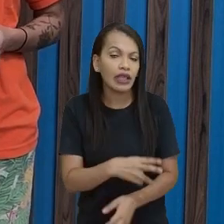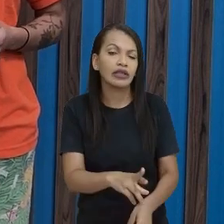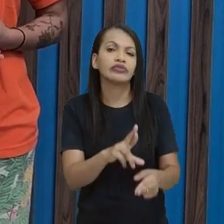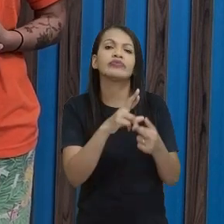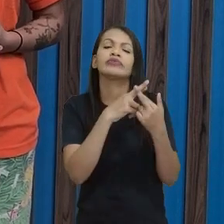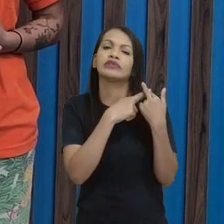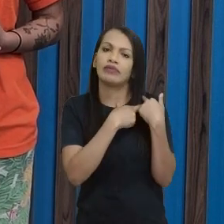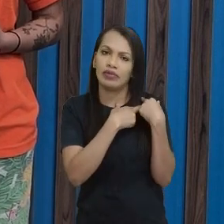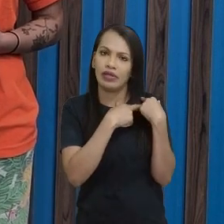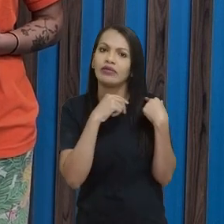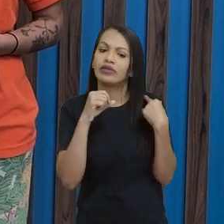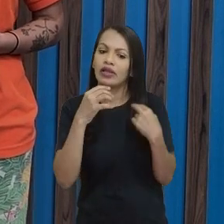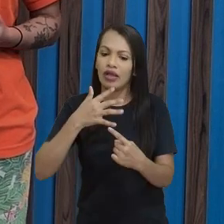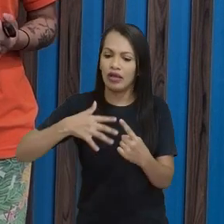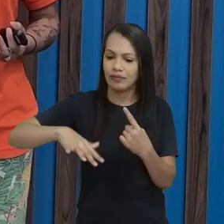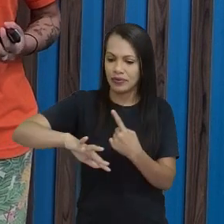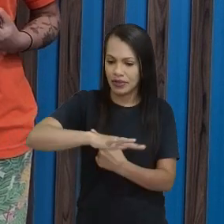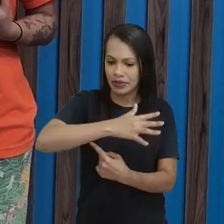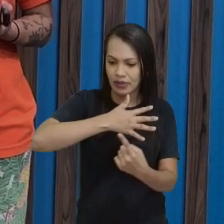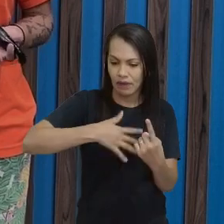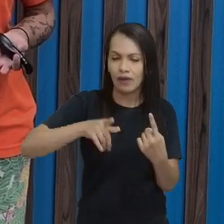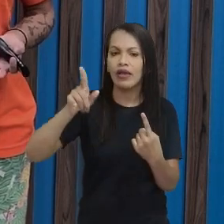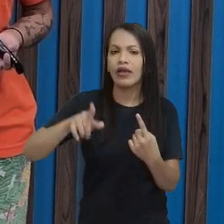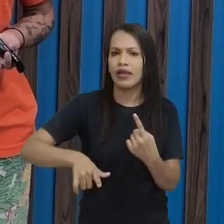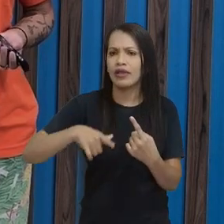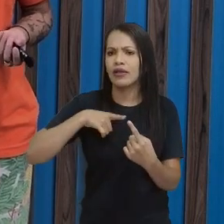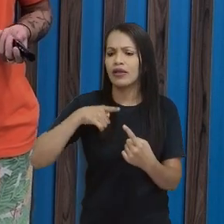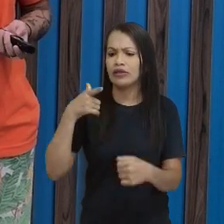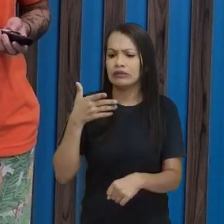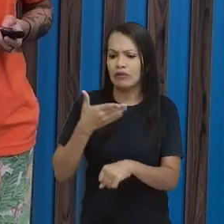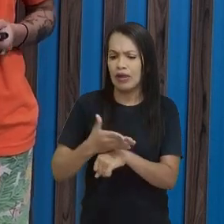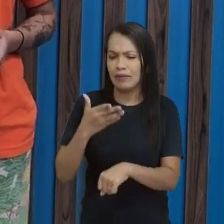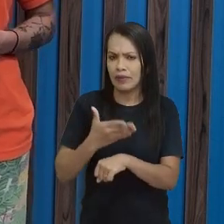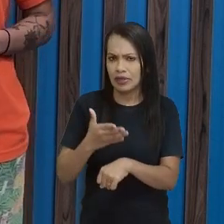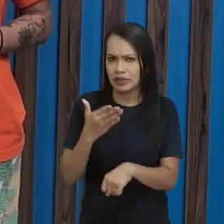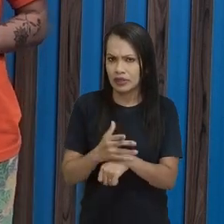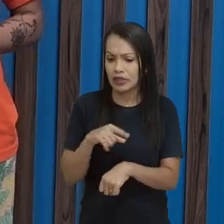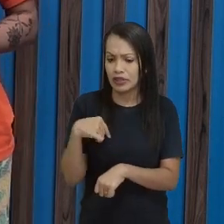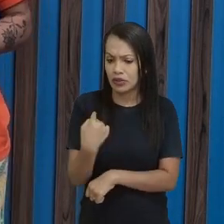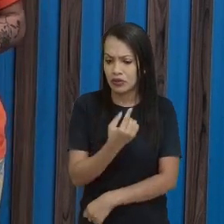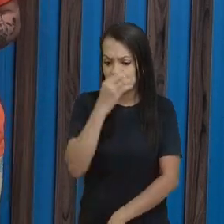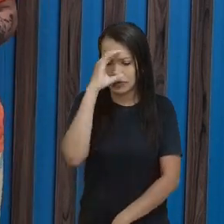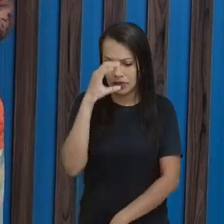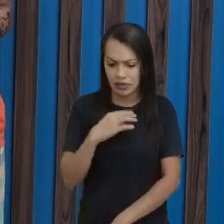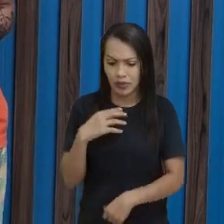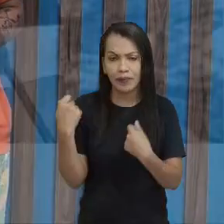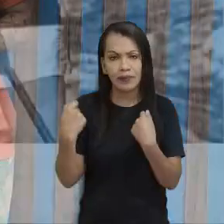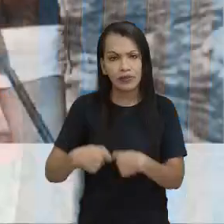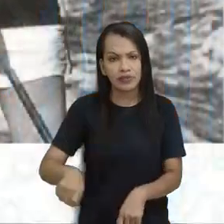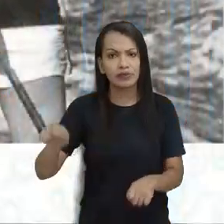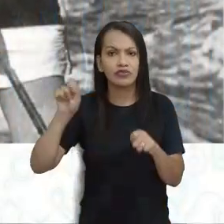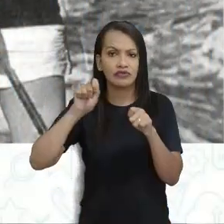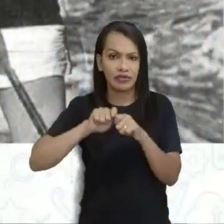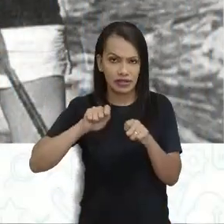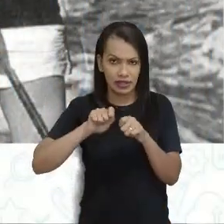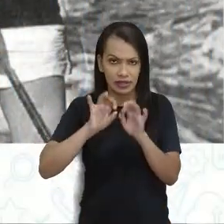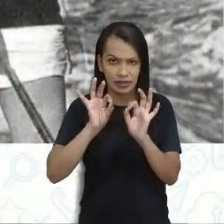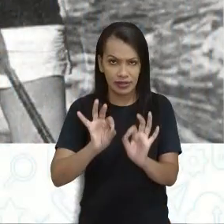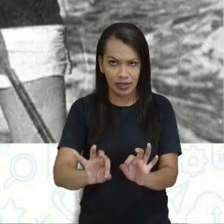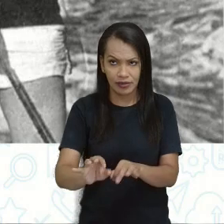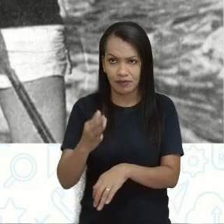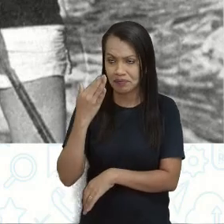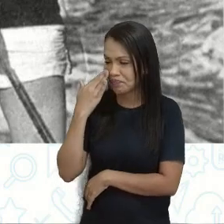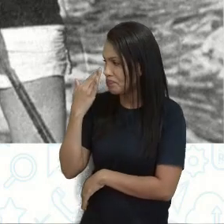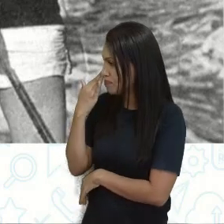responsabilidade ambiental. E também é um exercício da cidadania, né? Então vamos aqui, olha